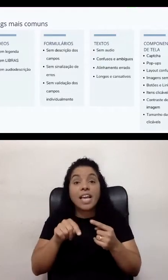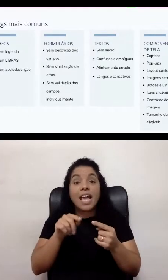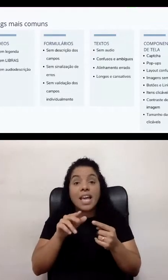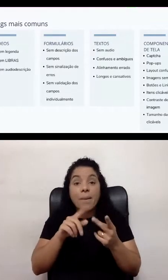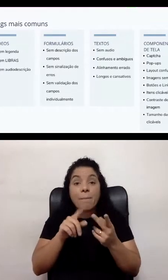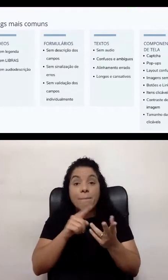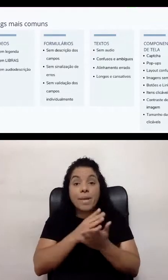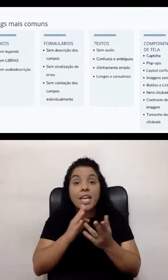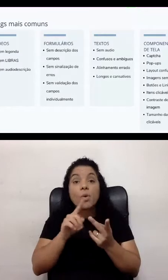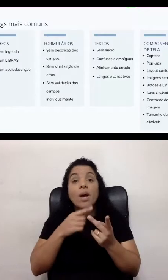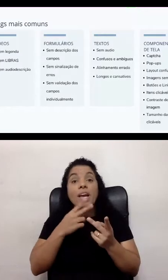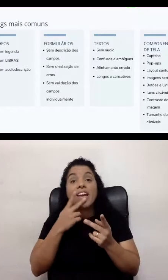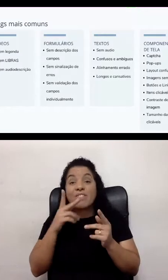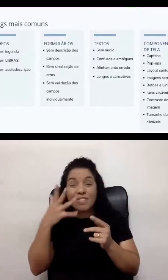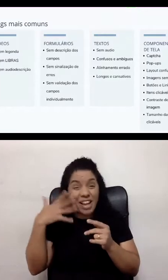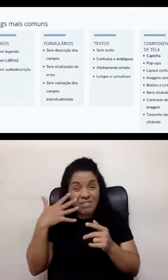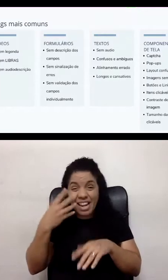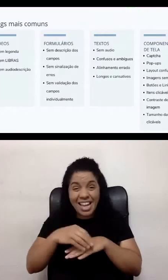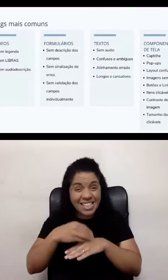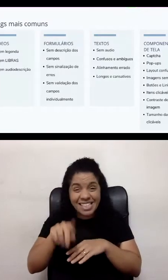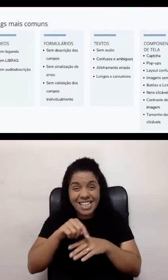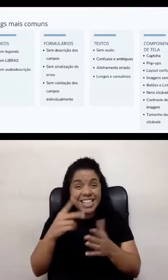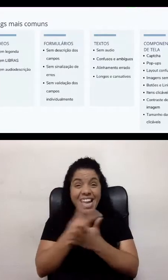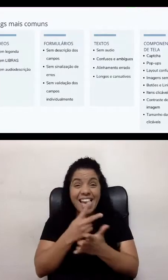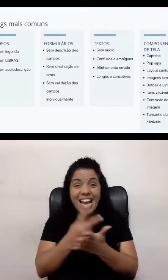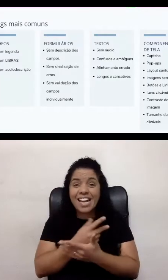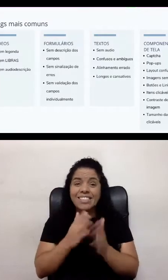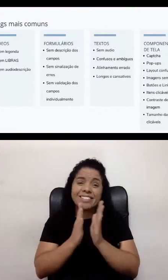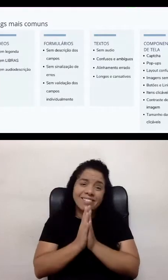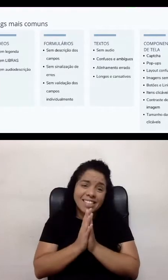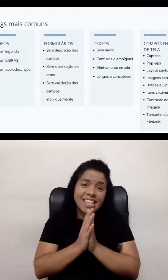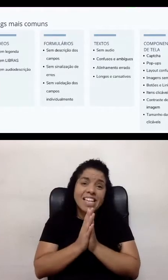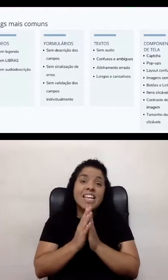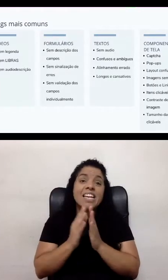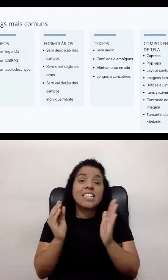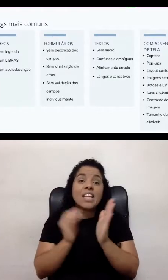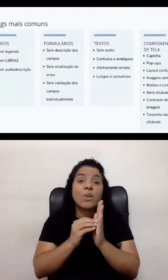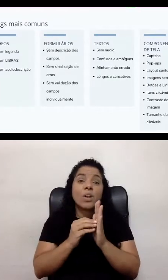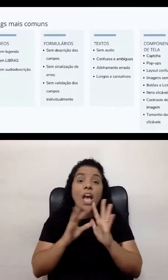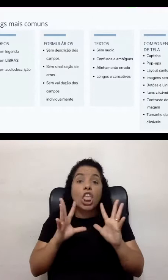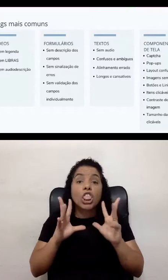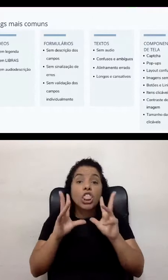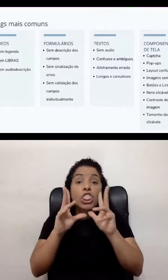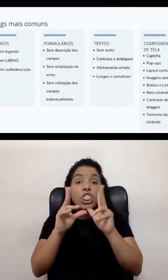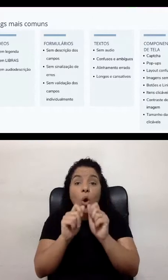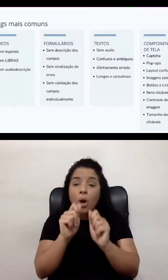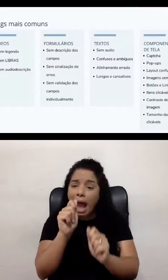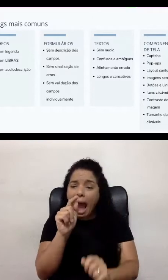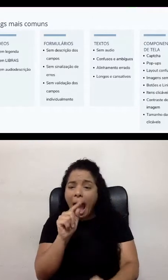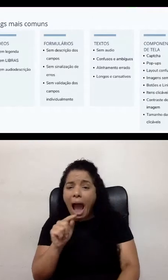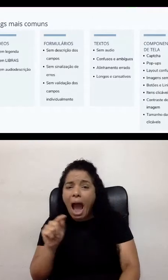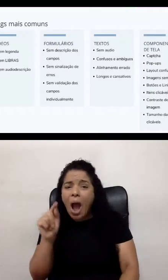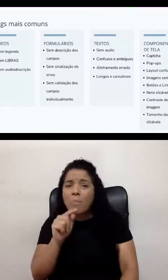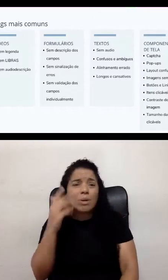vou falar isso em toda palestra que eu der, não coloque todos com arroba, eu não sei